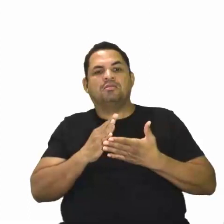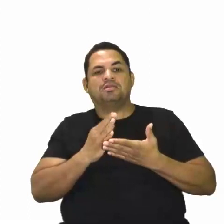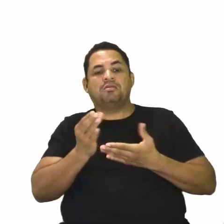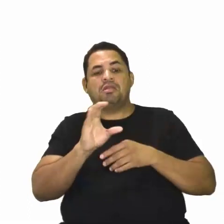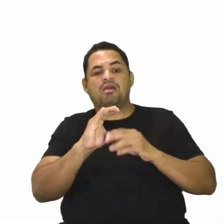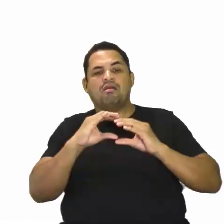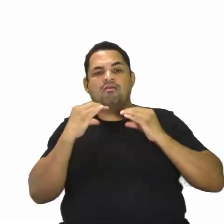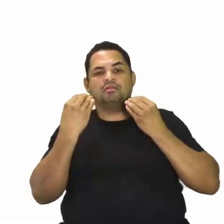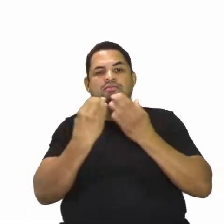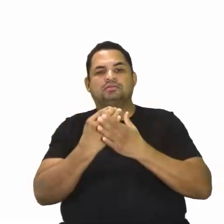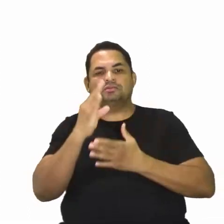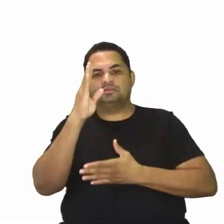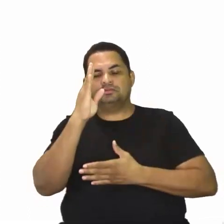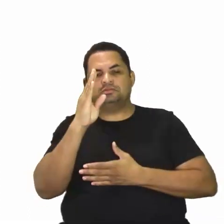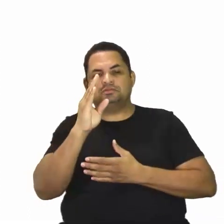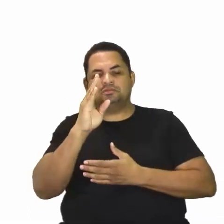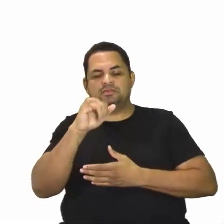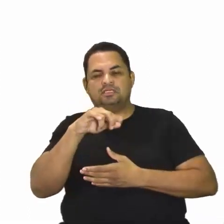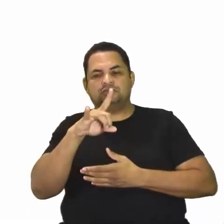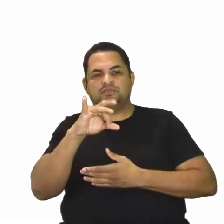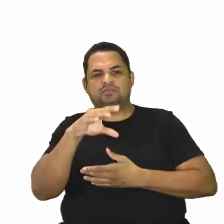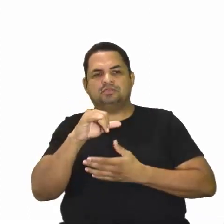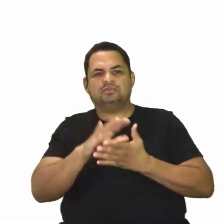Nacional. Por quê?